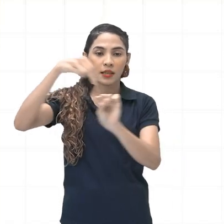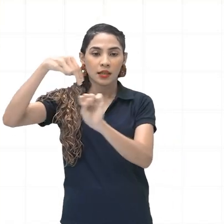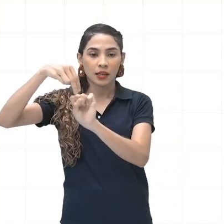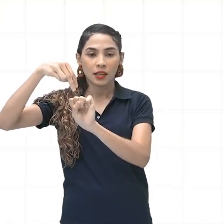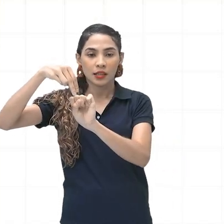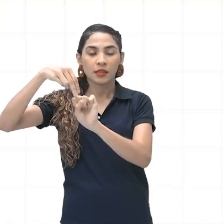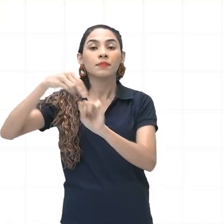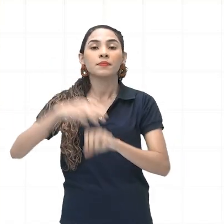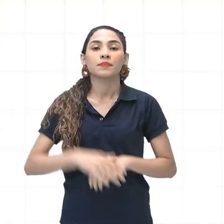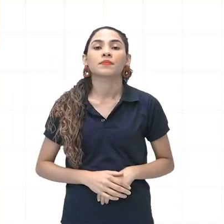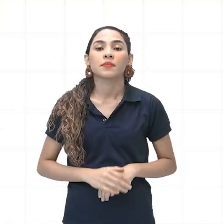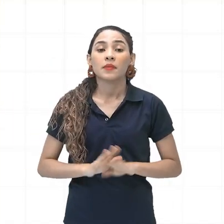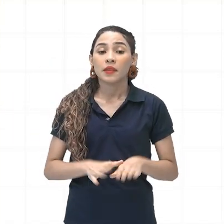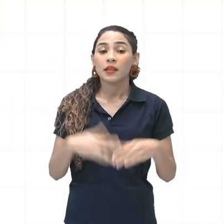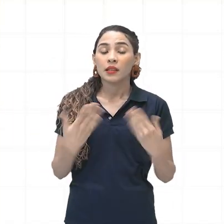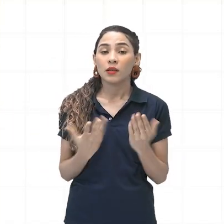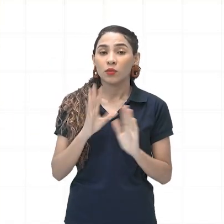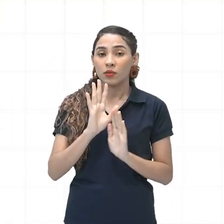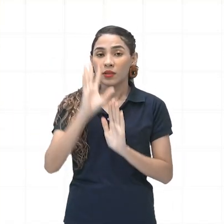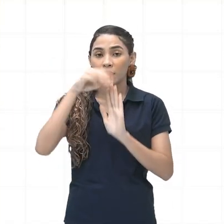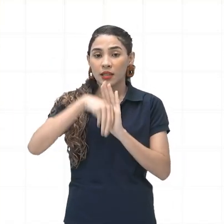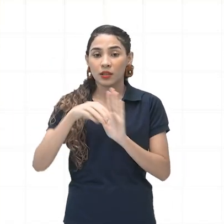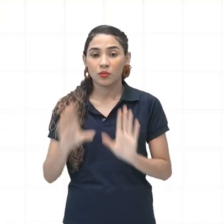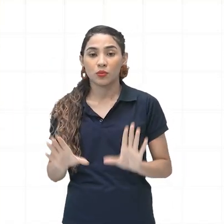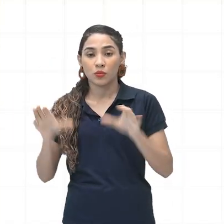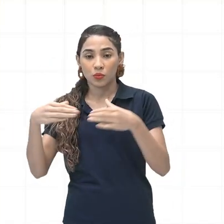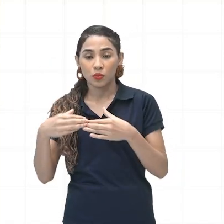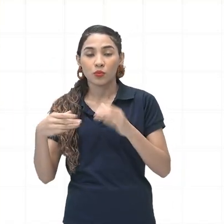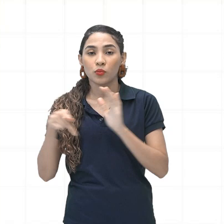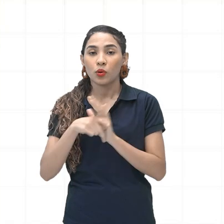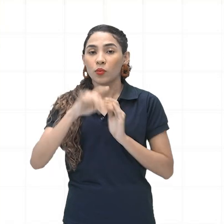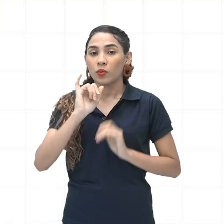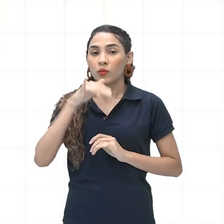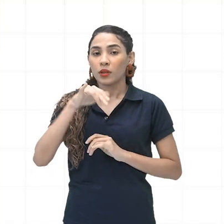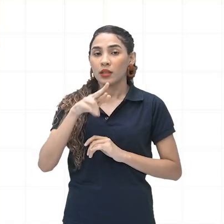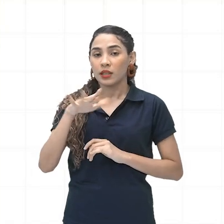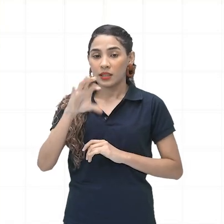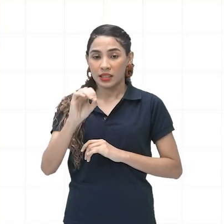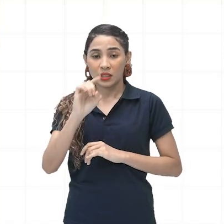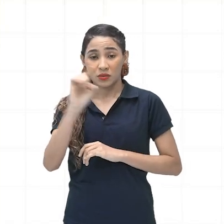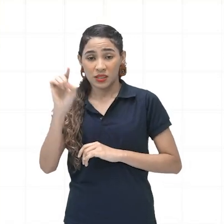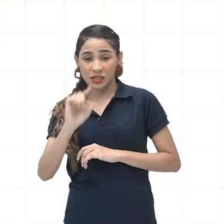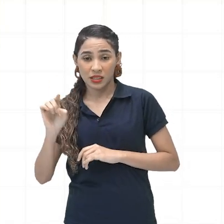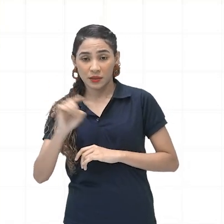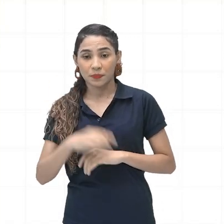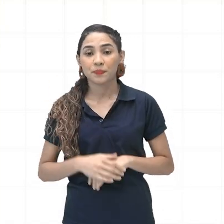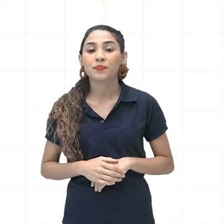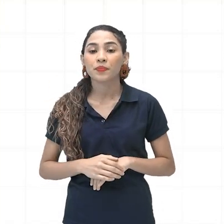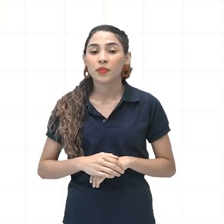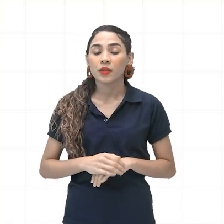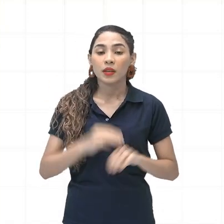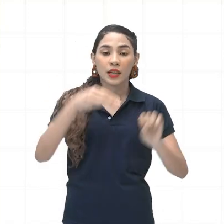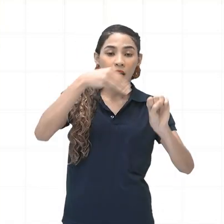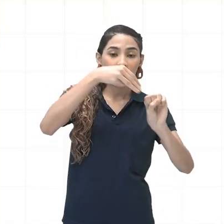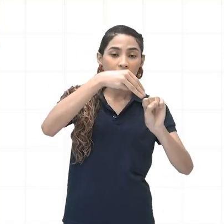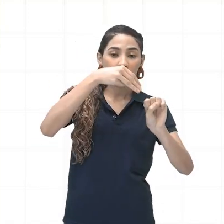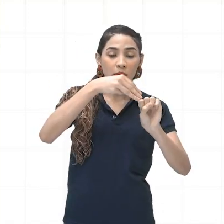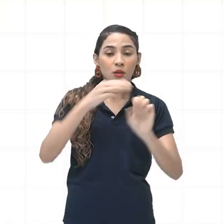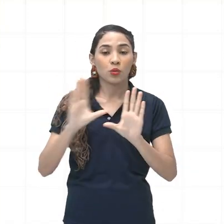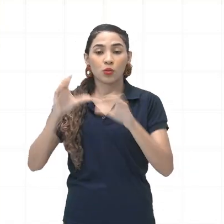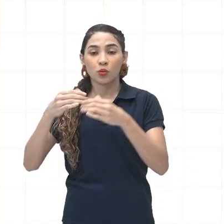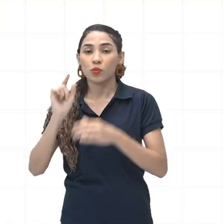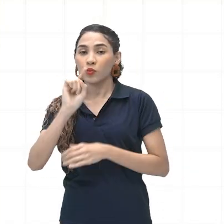expoentes, eles estão aí dentro dos conjuntos dos números inteiros. Então, aqui nós temos o M pertencente a Z,